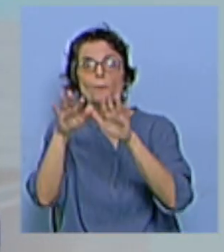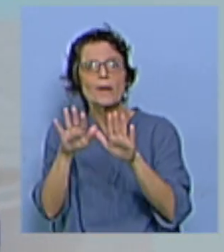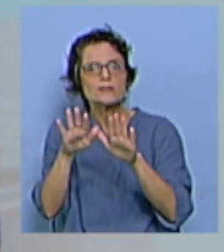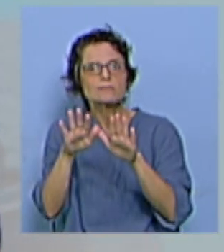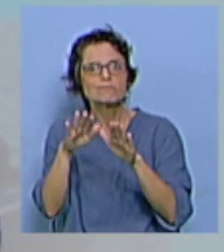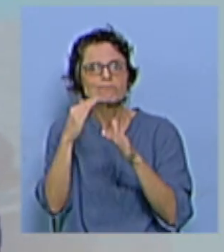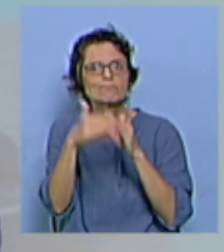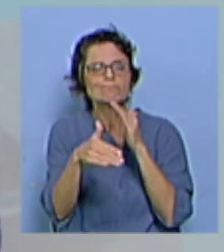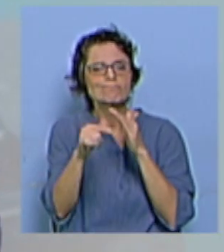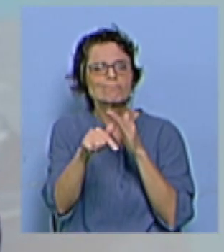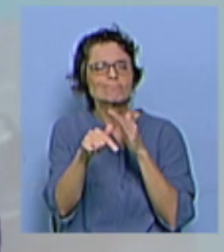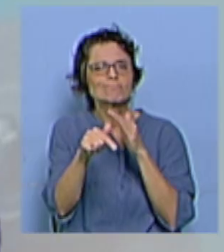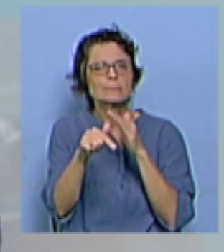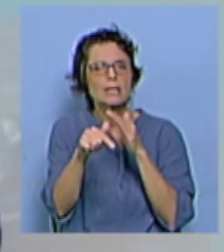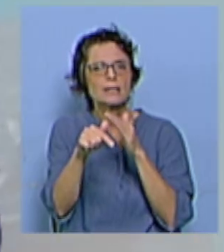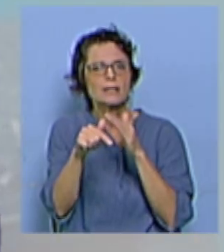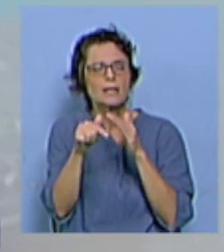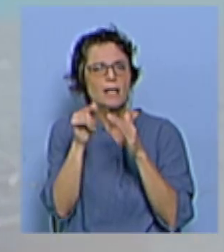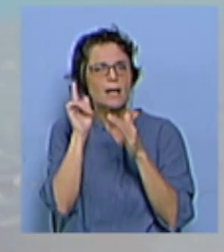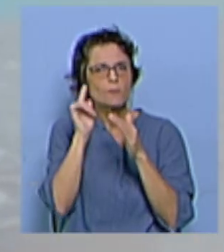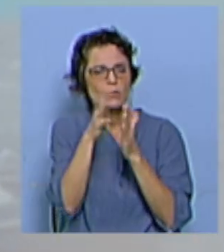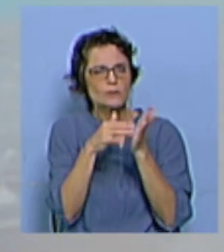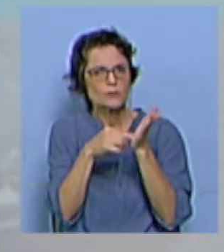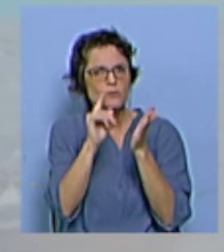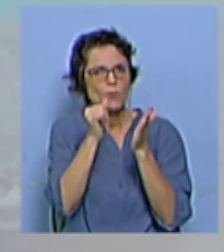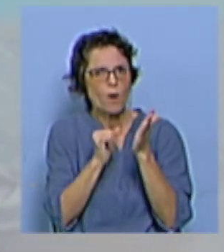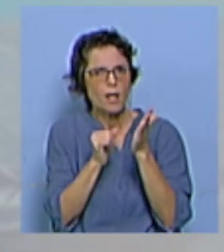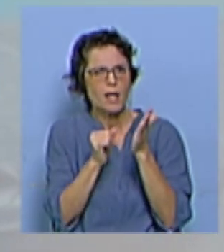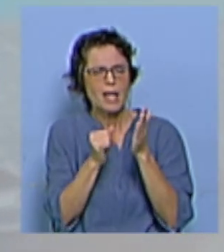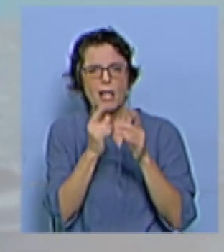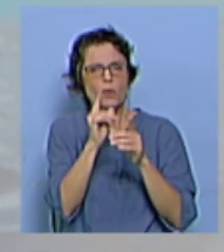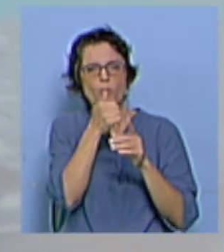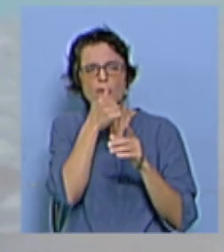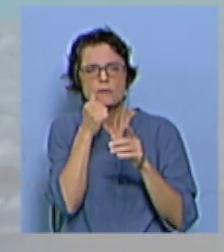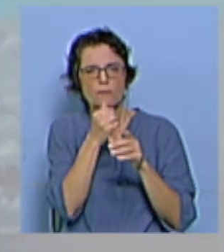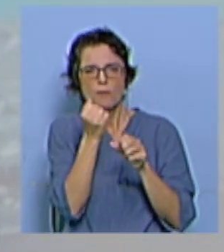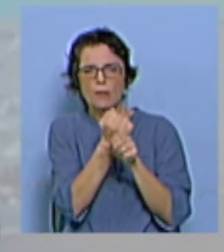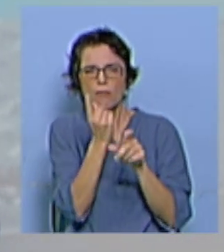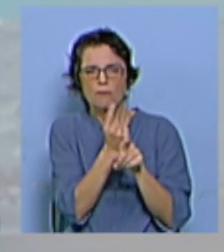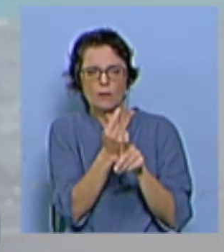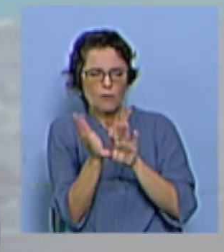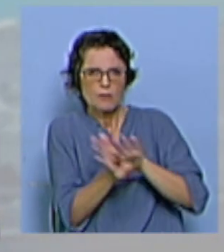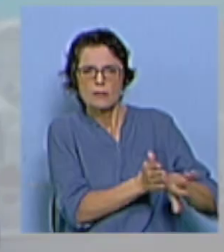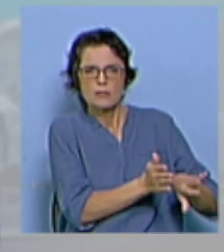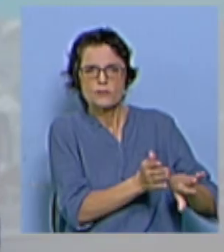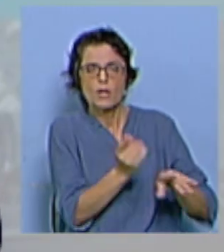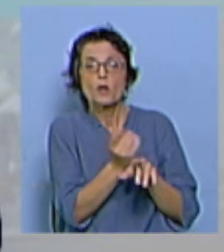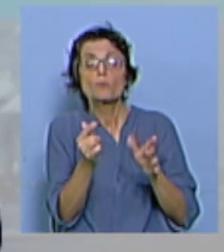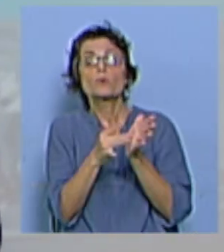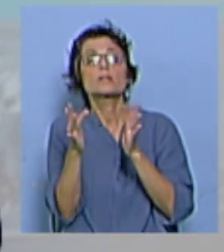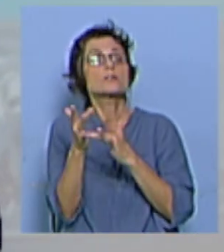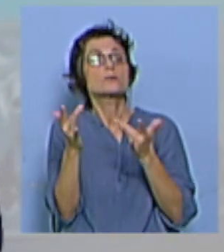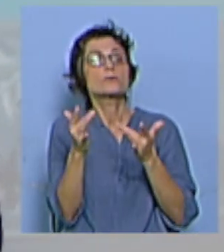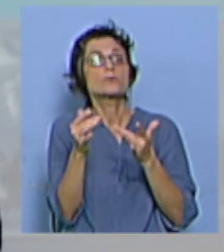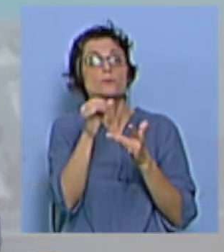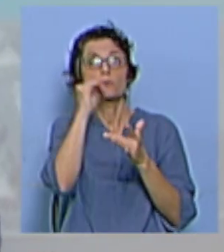surpreendentemente, a tónica não está propriamente no deixar tudo e no sacrifício que é deixar tudo, porque Jesus nunca apresenta assim o reino,